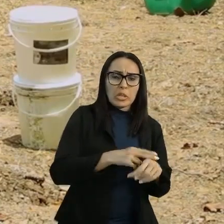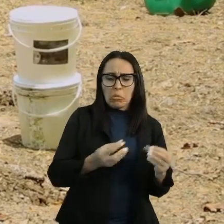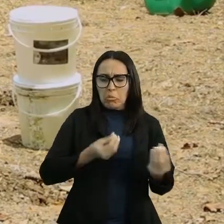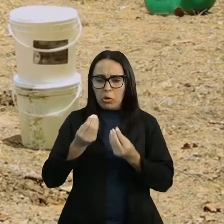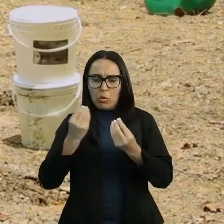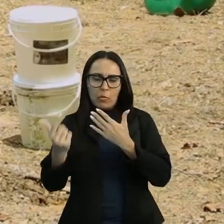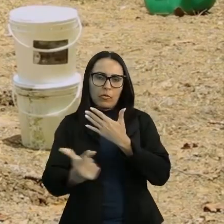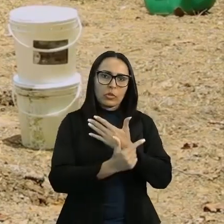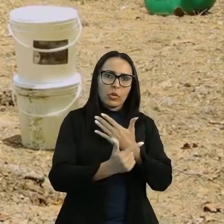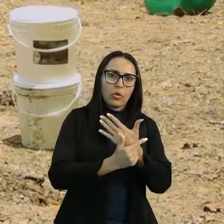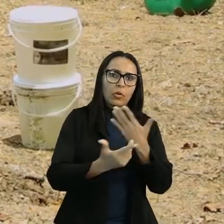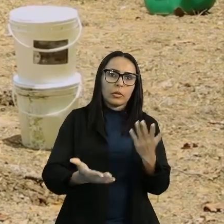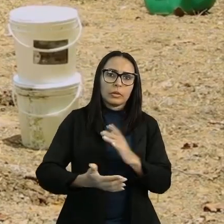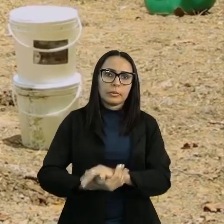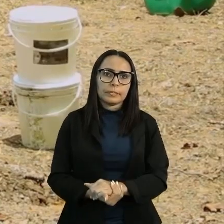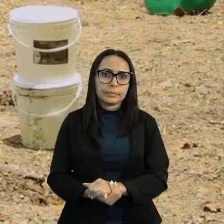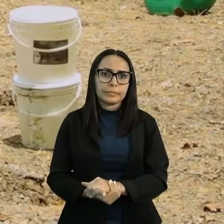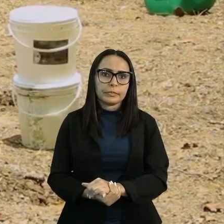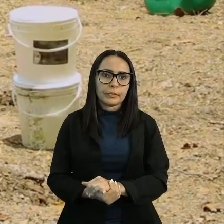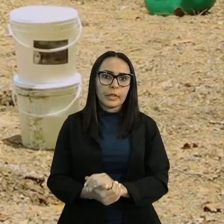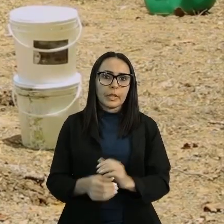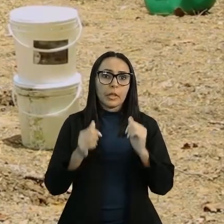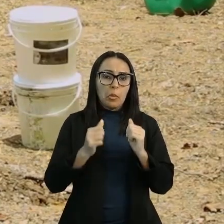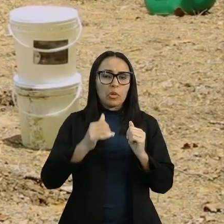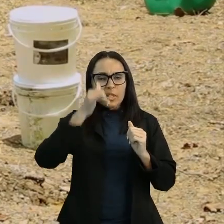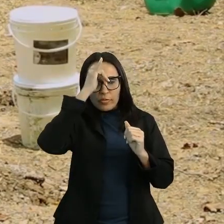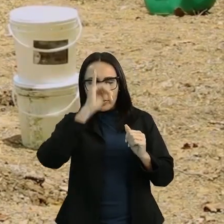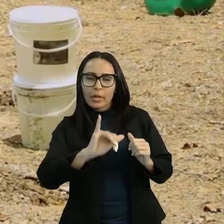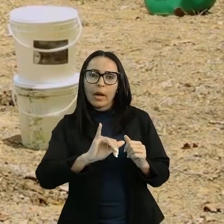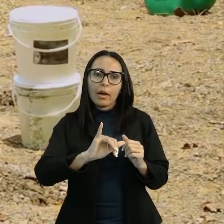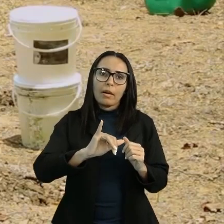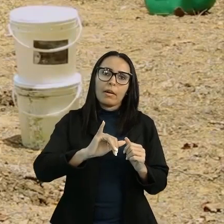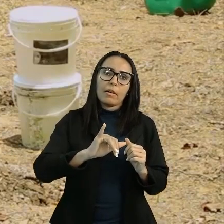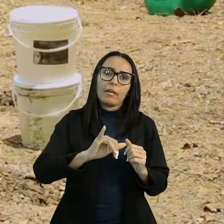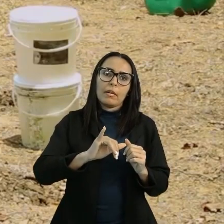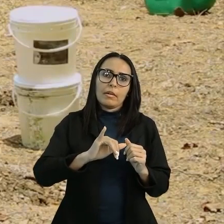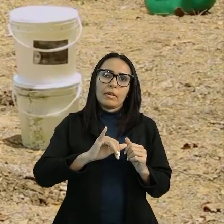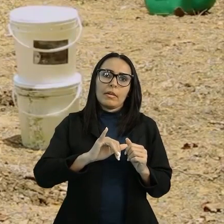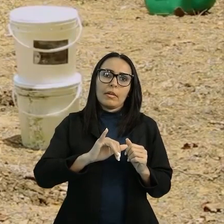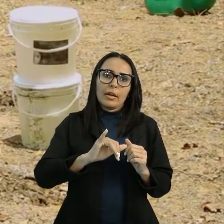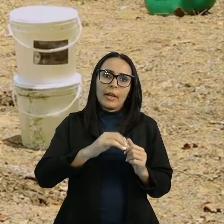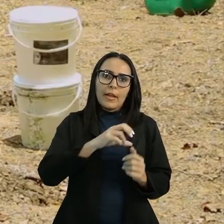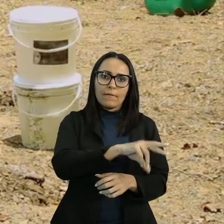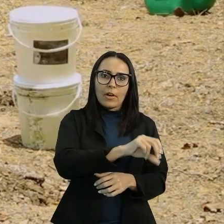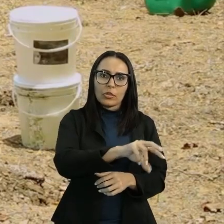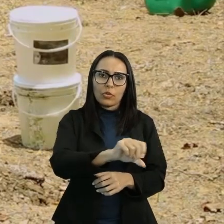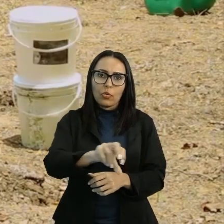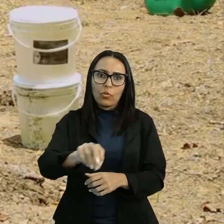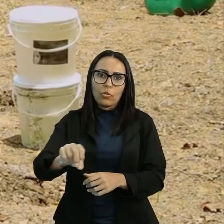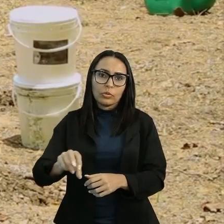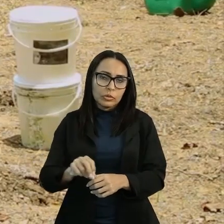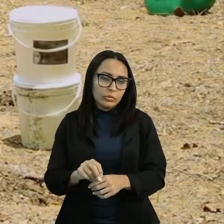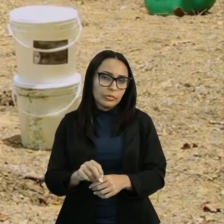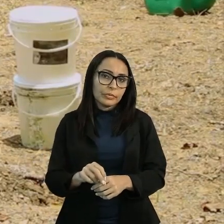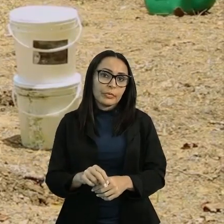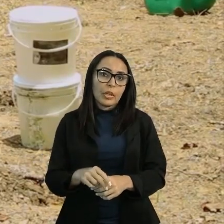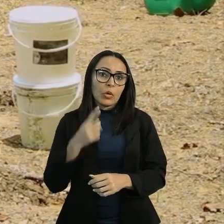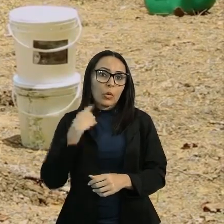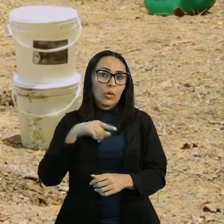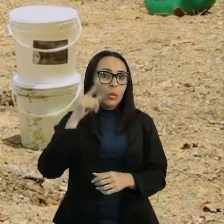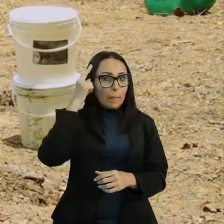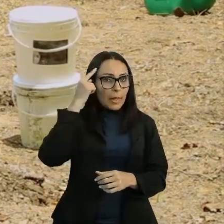já um sistema agroflorestal. Muito legal essas perguntas. Eu sempre as respondo com muito prazer, porque é fundamental